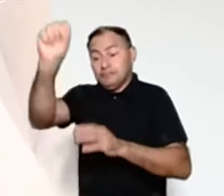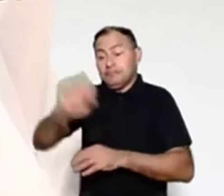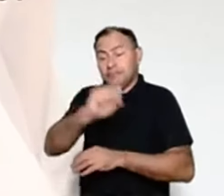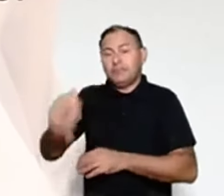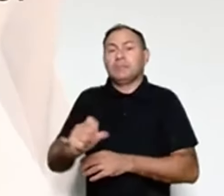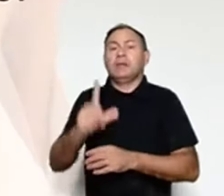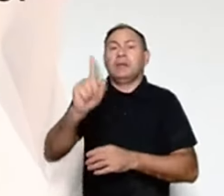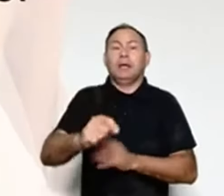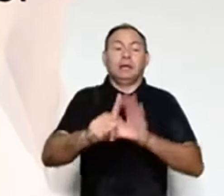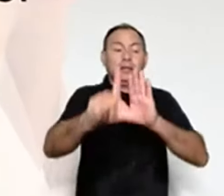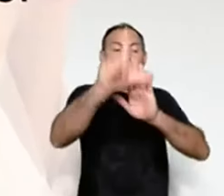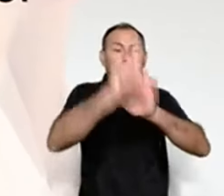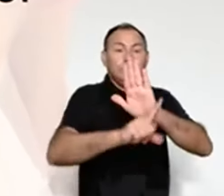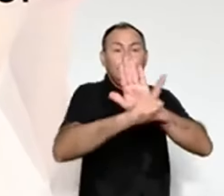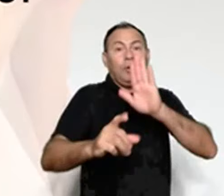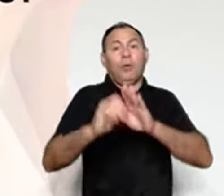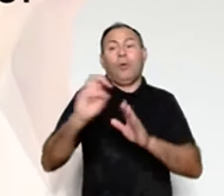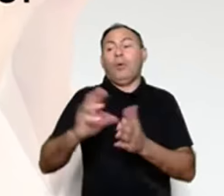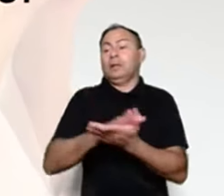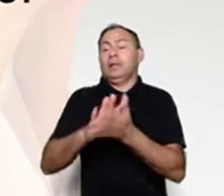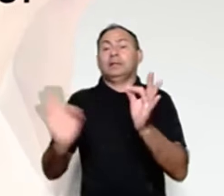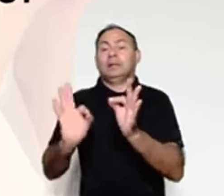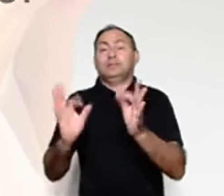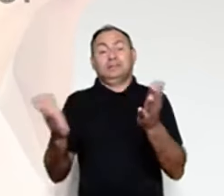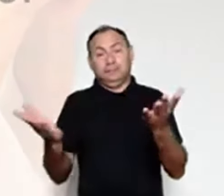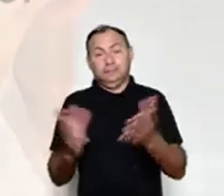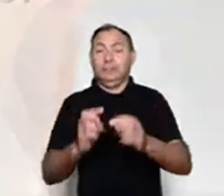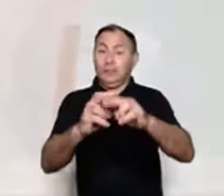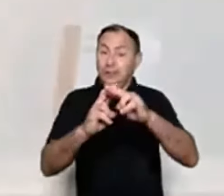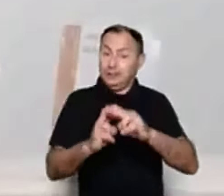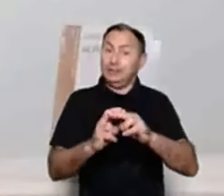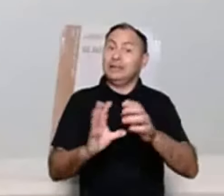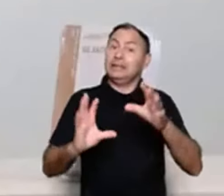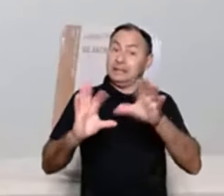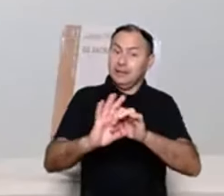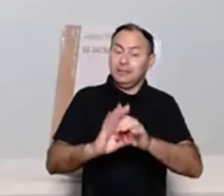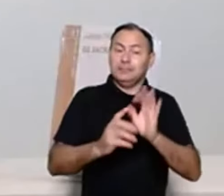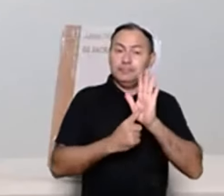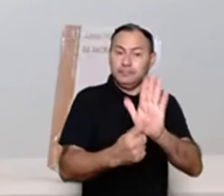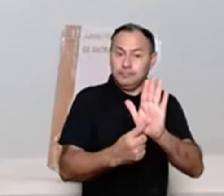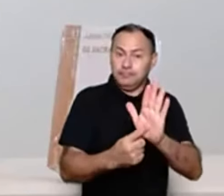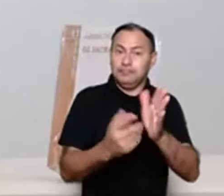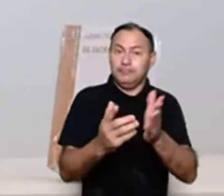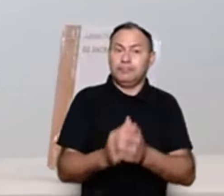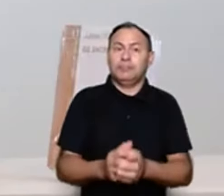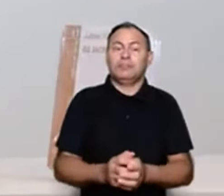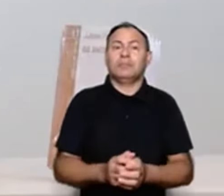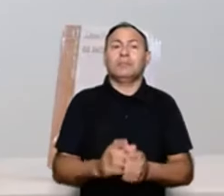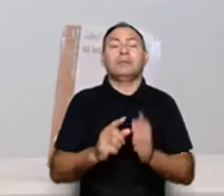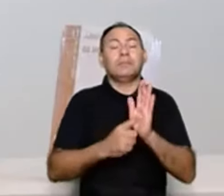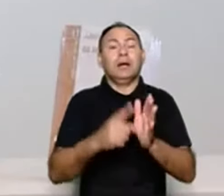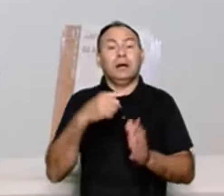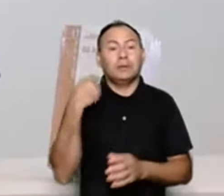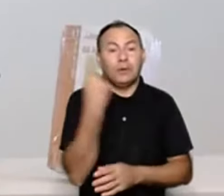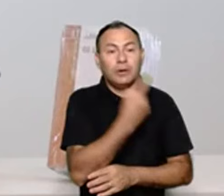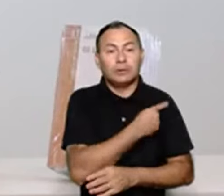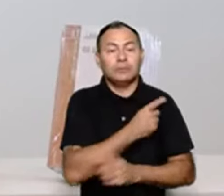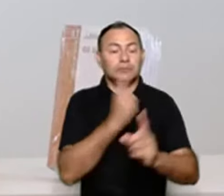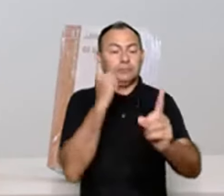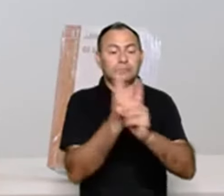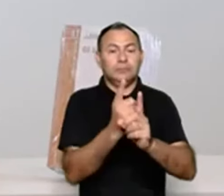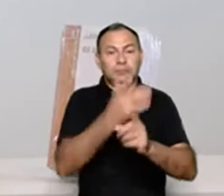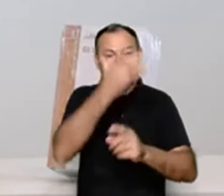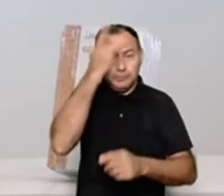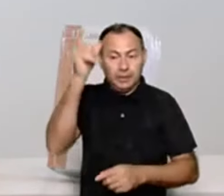sacramentos ou são da liturgia ou nada são, para manifestar, para mostrar a nós o